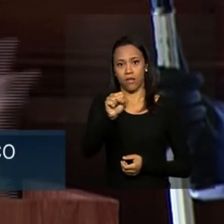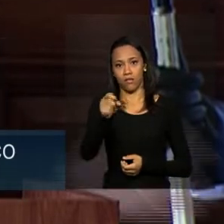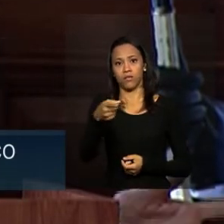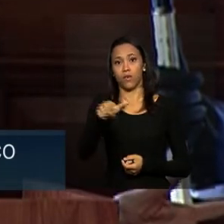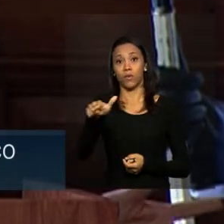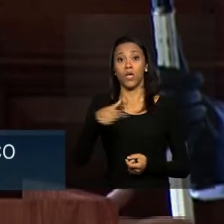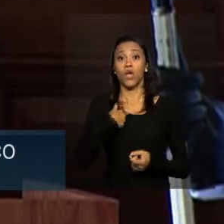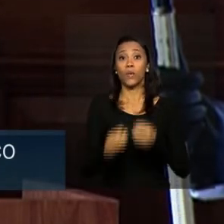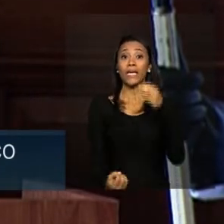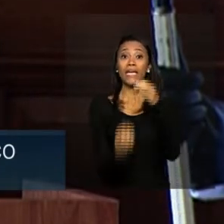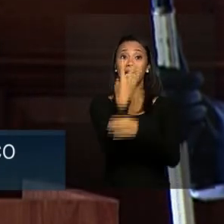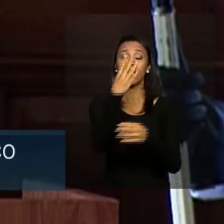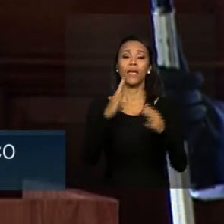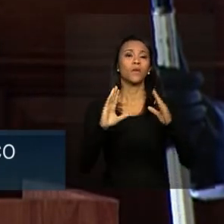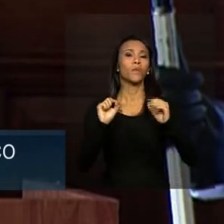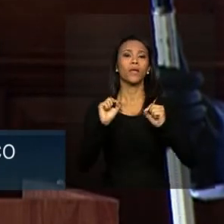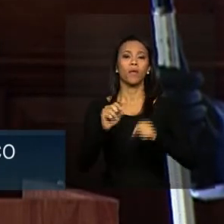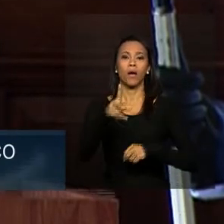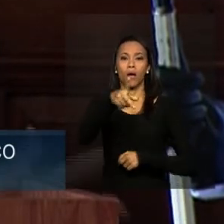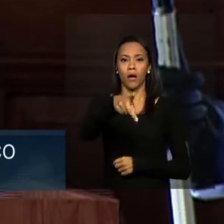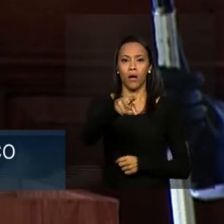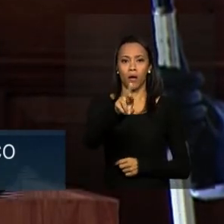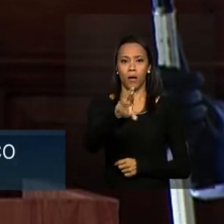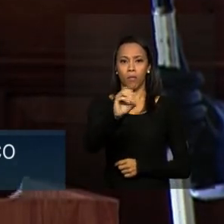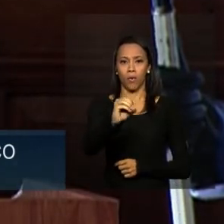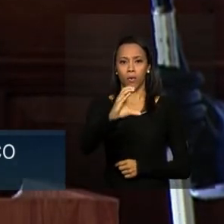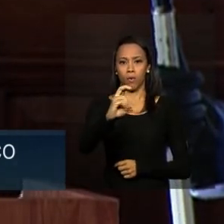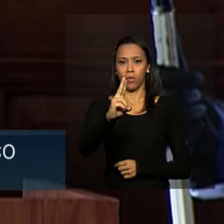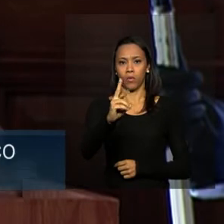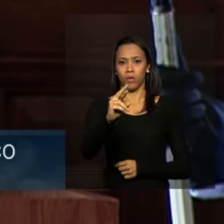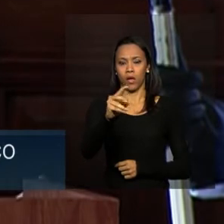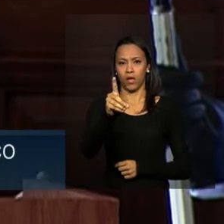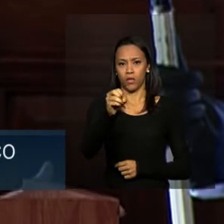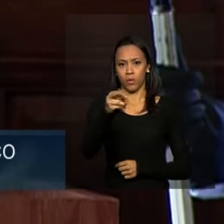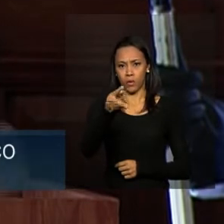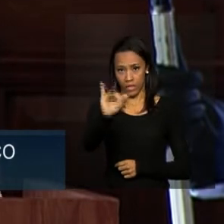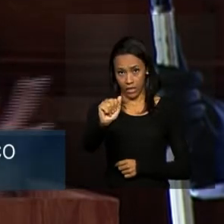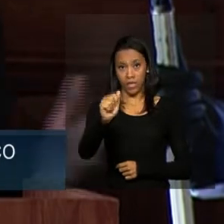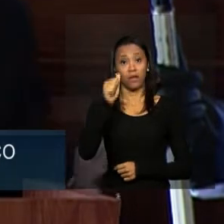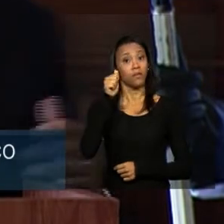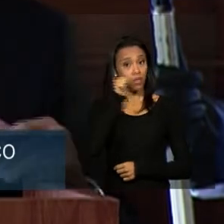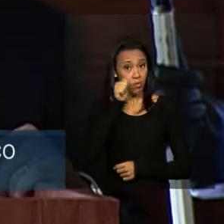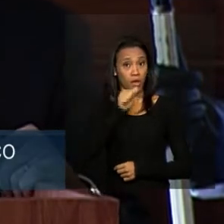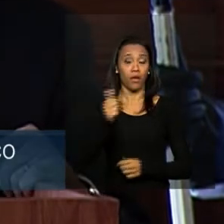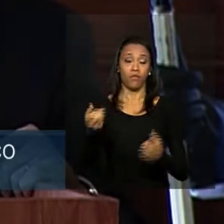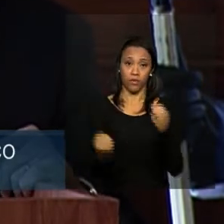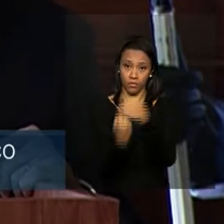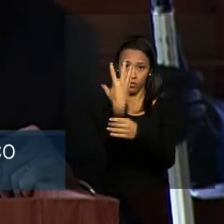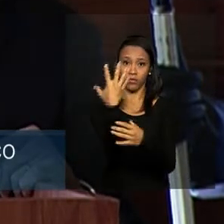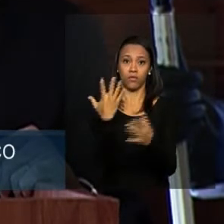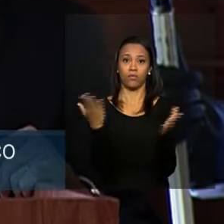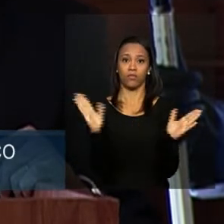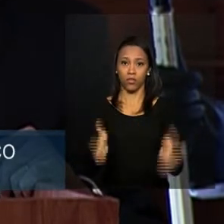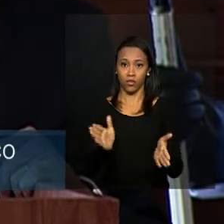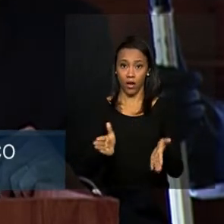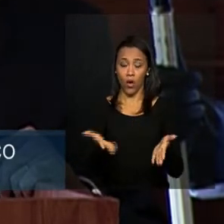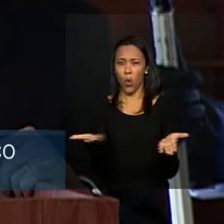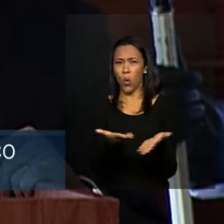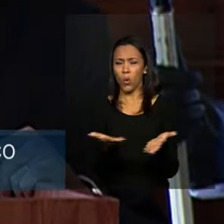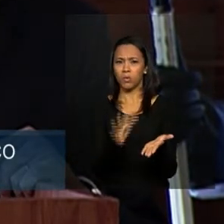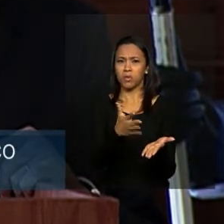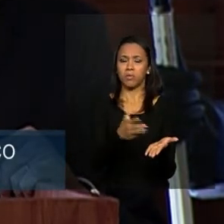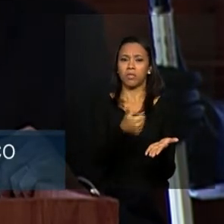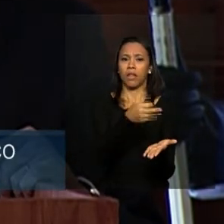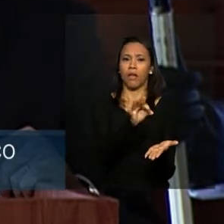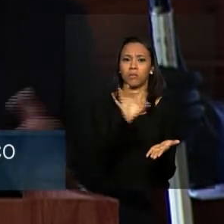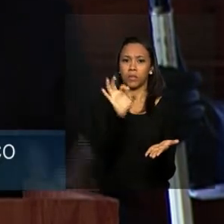uma procuradoria da mulher. Não é? A representação nos parlamentos é mínima. Hoje acho que chega a 10%,